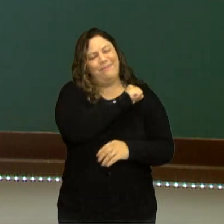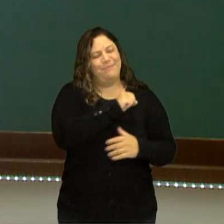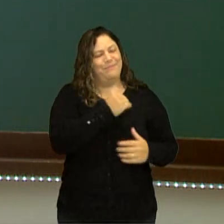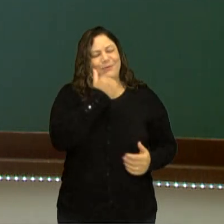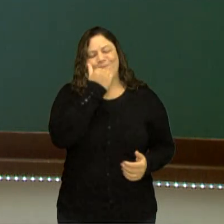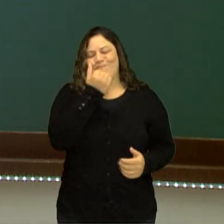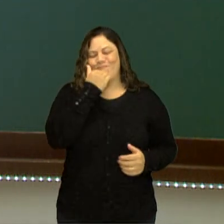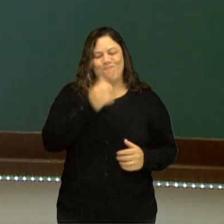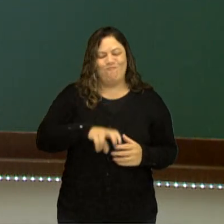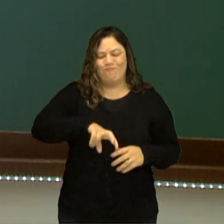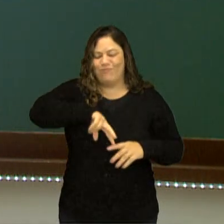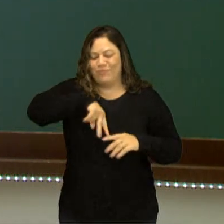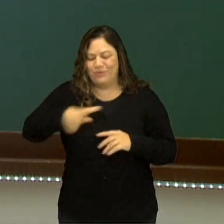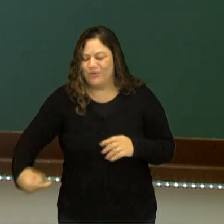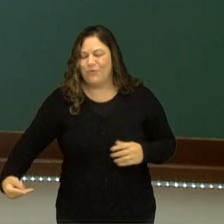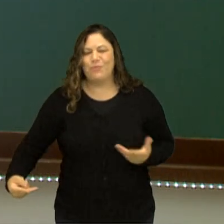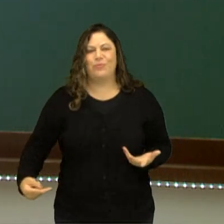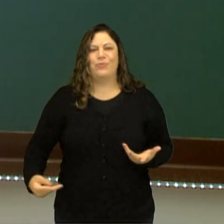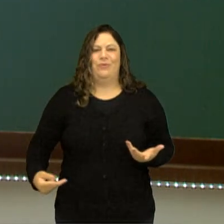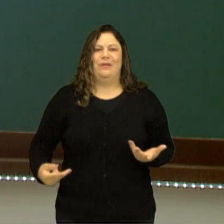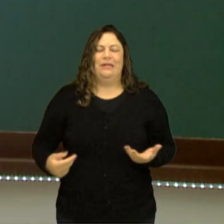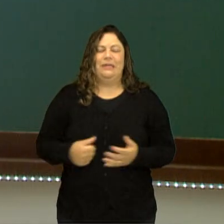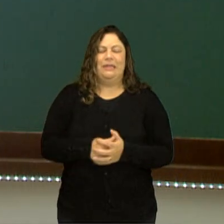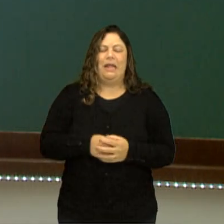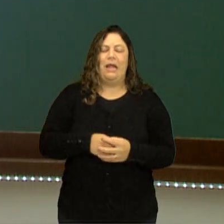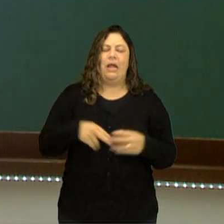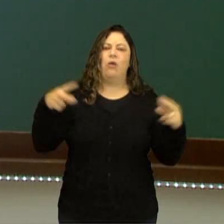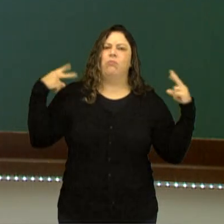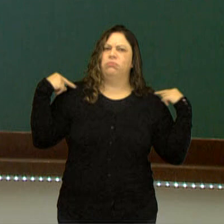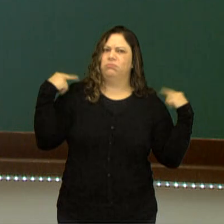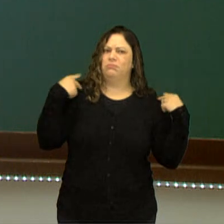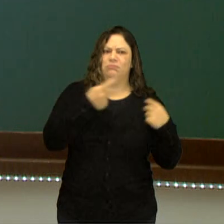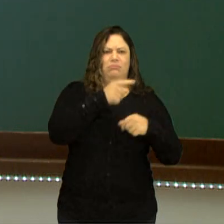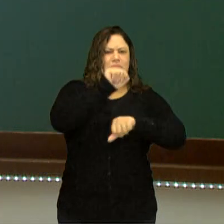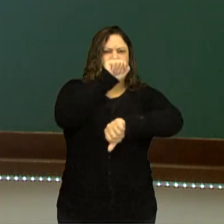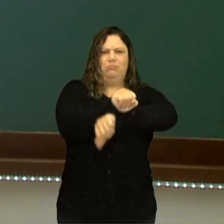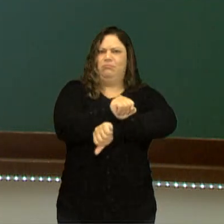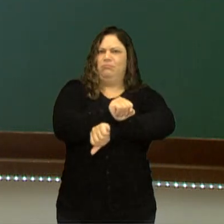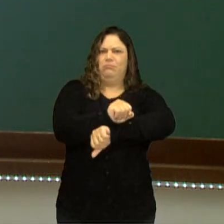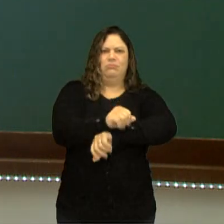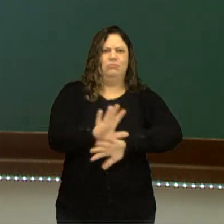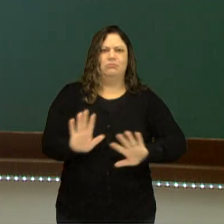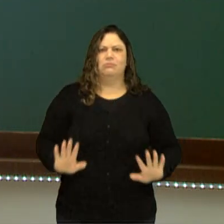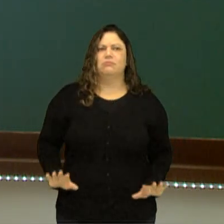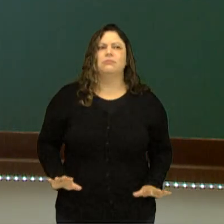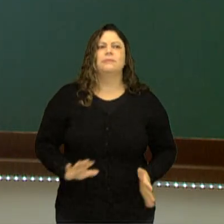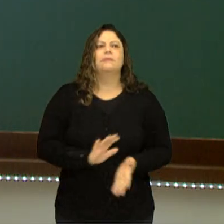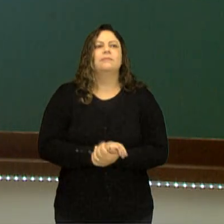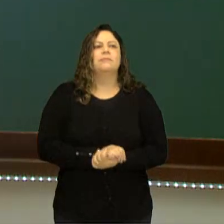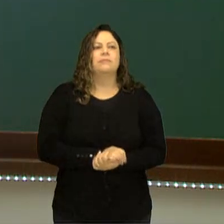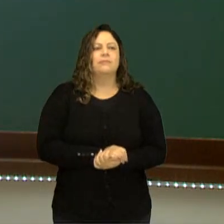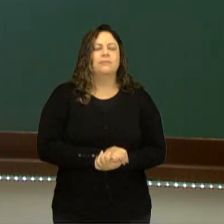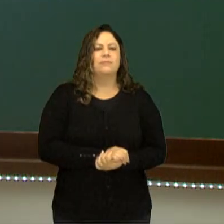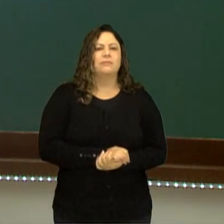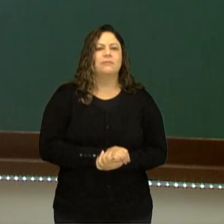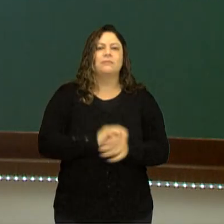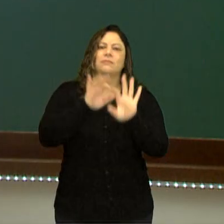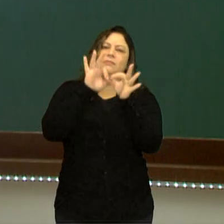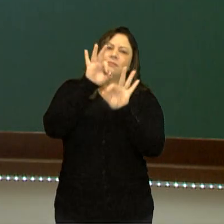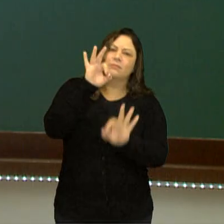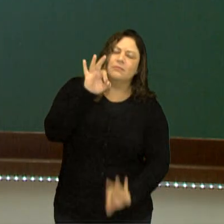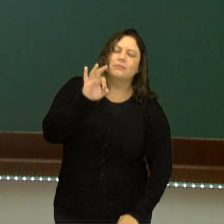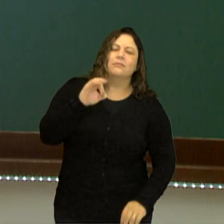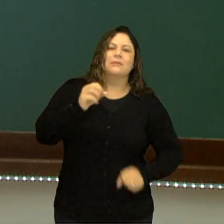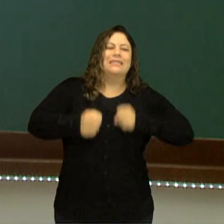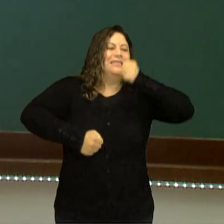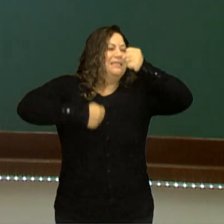podia pular, poderia se machucar. O condutor não parou e foi isso o nosso clímax. E o desfecho? Ele correu para